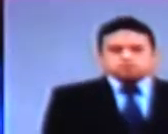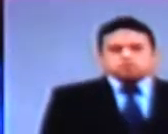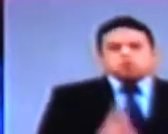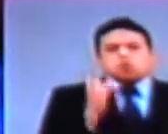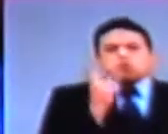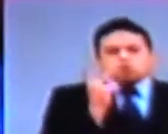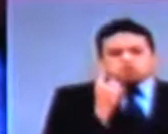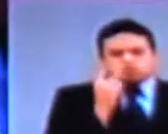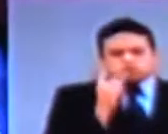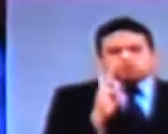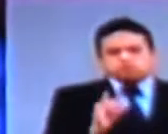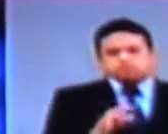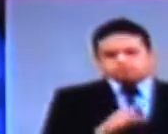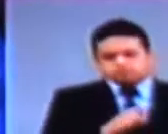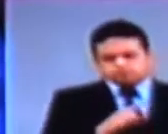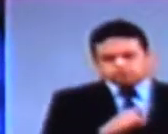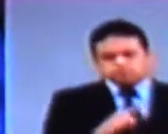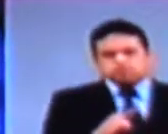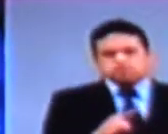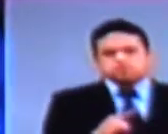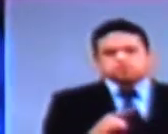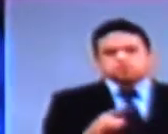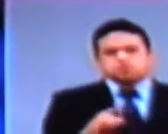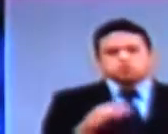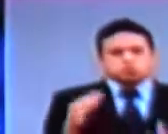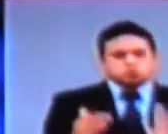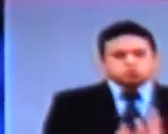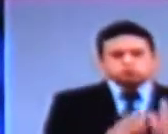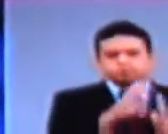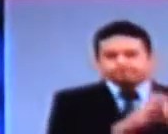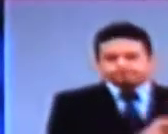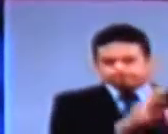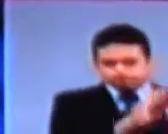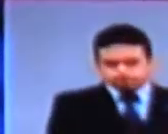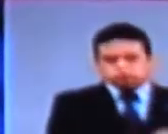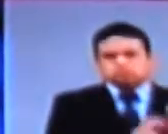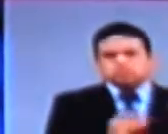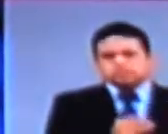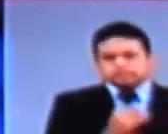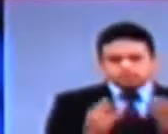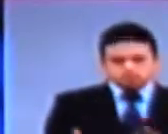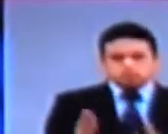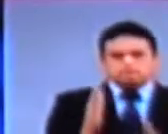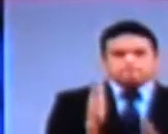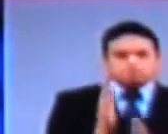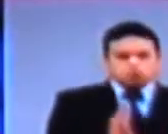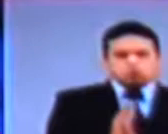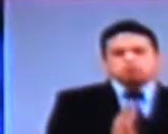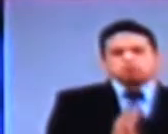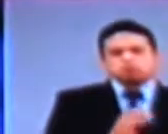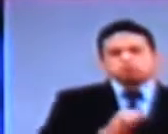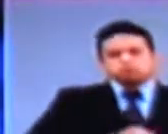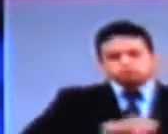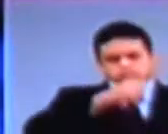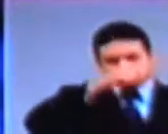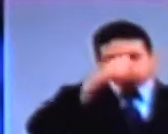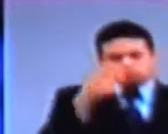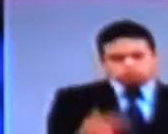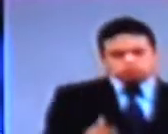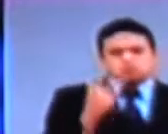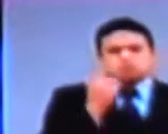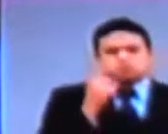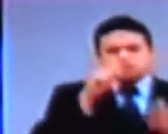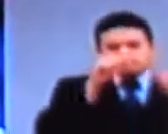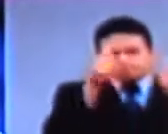Fortaleza vai ter. Vai dar a Arquidiocese de Fortaleza, vai dar ao povo do Ceará, através da padroeira de Fortaleza.